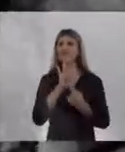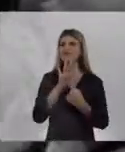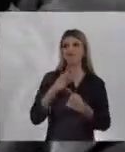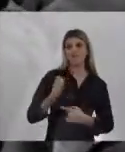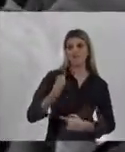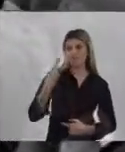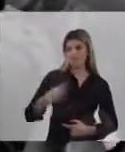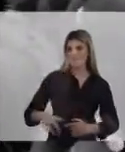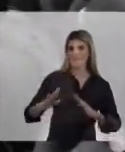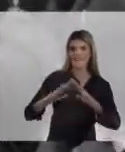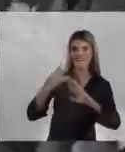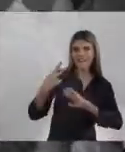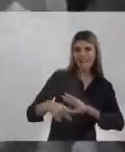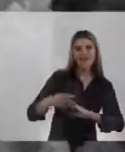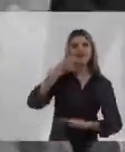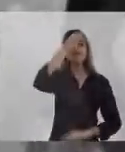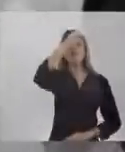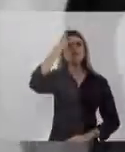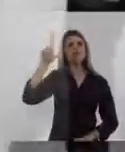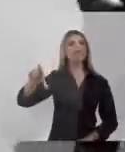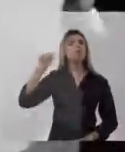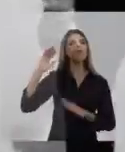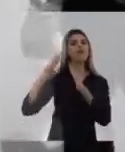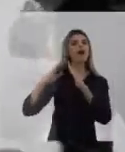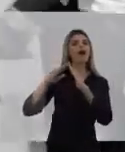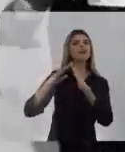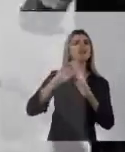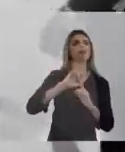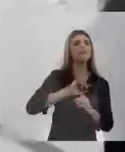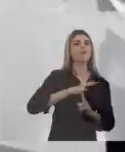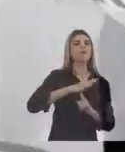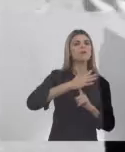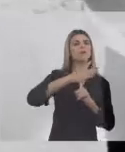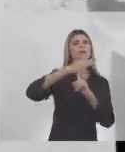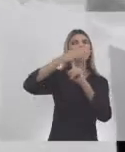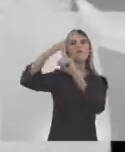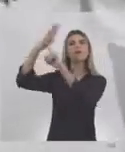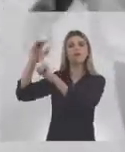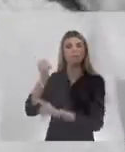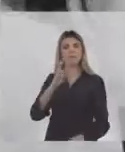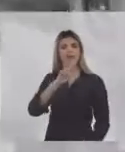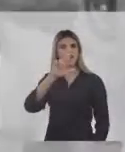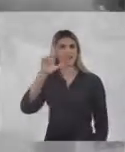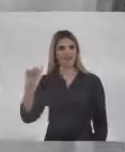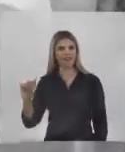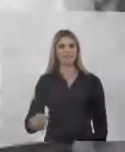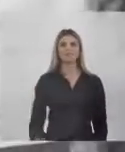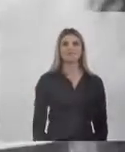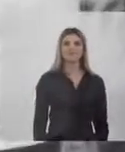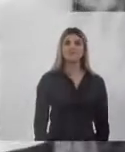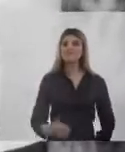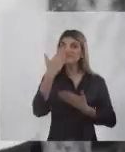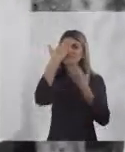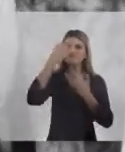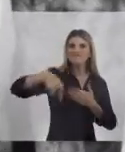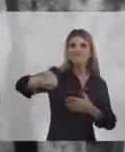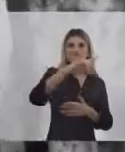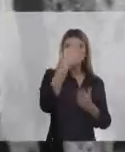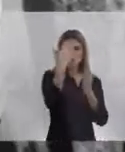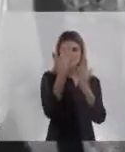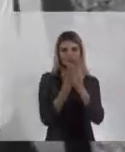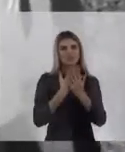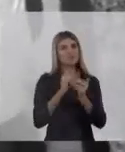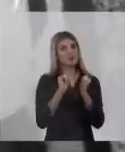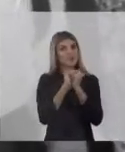sonho adiante. O sonho de ter uma Nova Iguaçu mais solidária, mais democrática e participativa. E